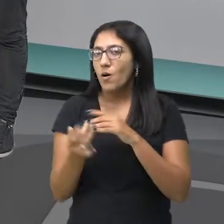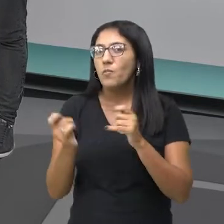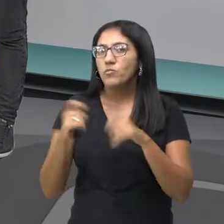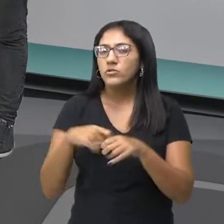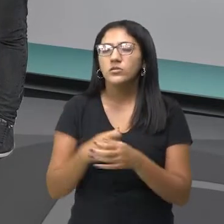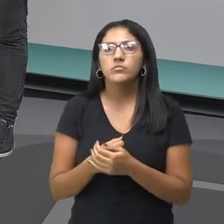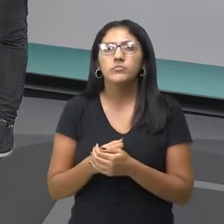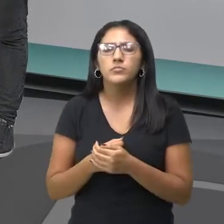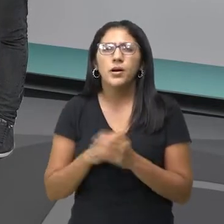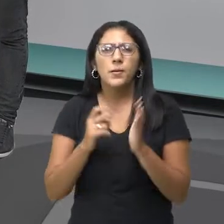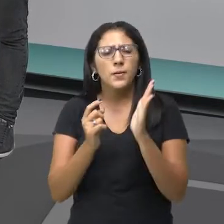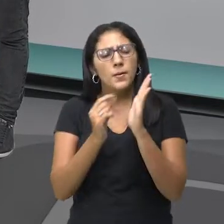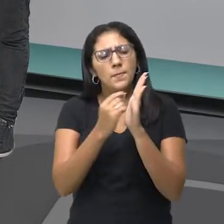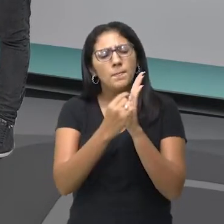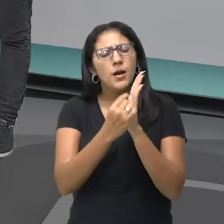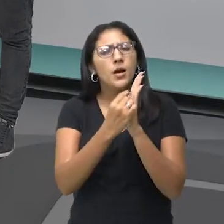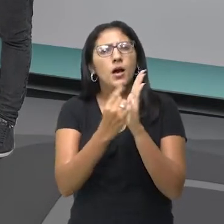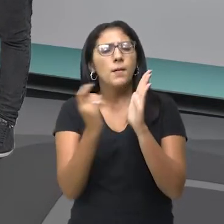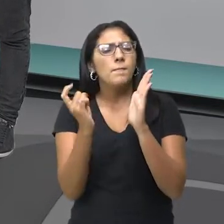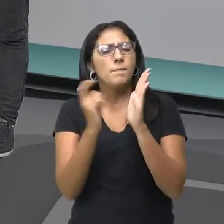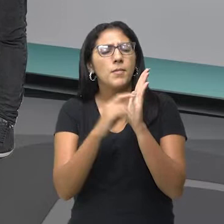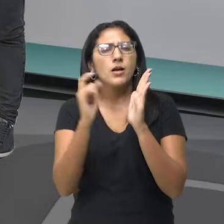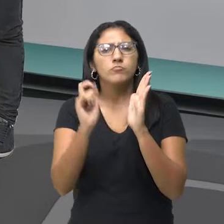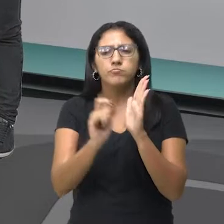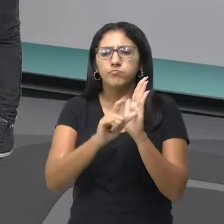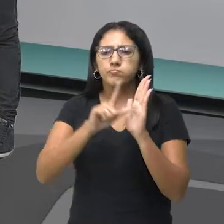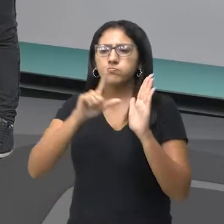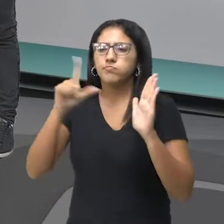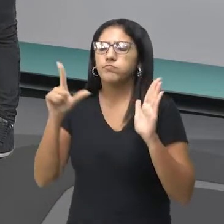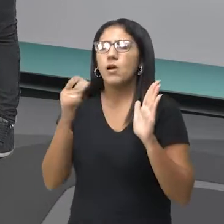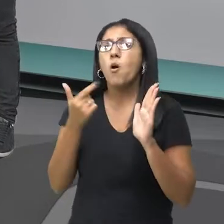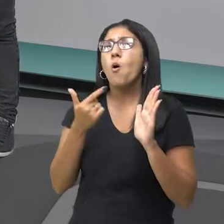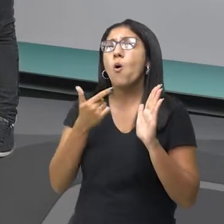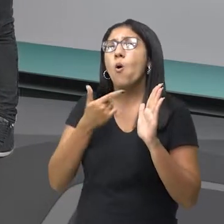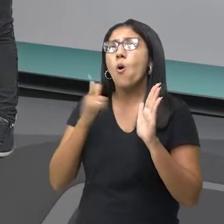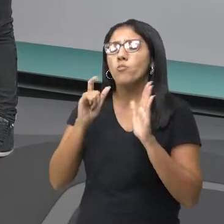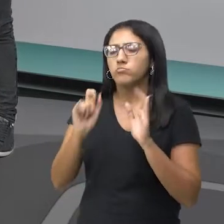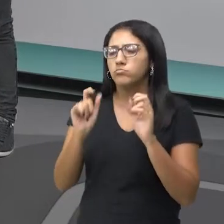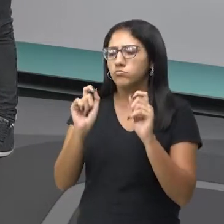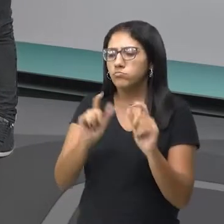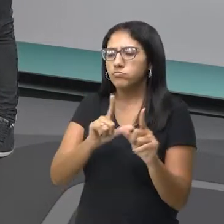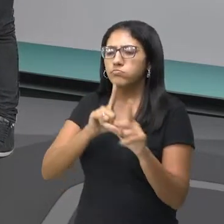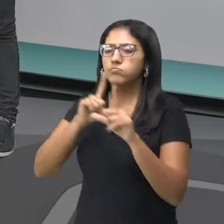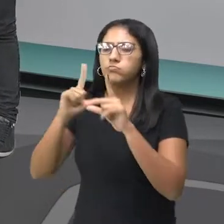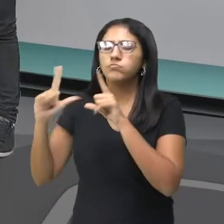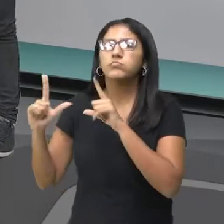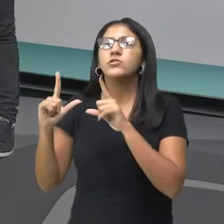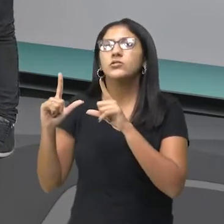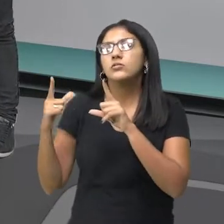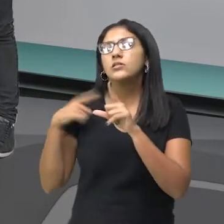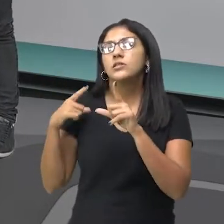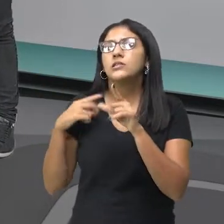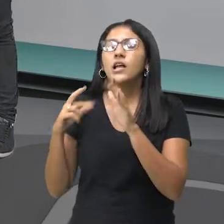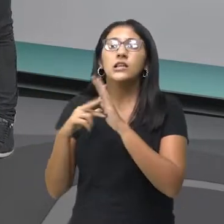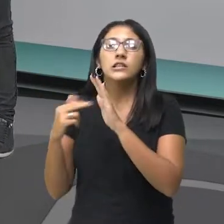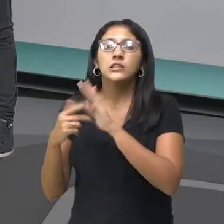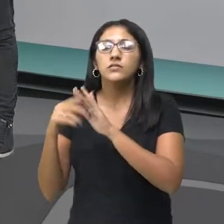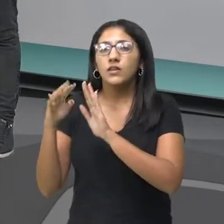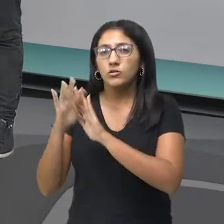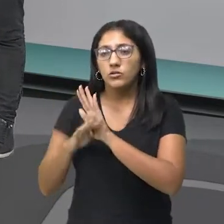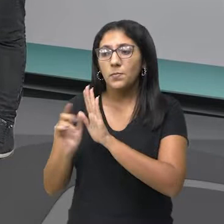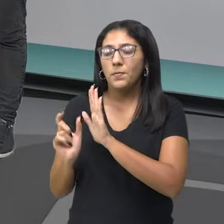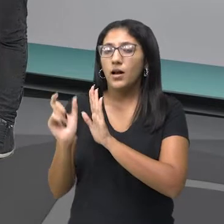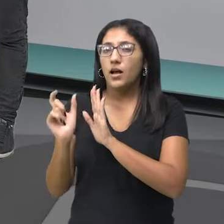de clicar naquela palavra e ser direcionado para outro texto que possui o significado daquela